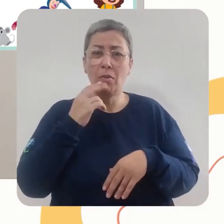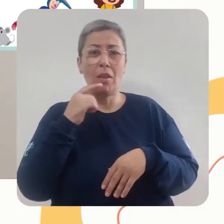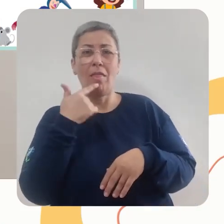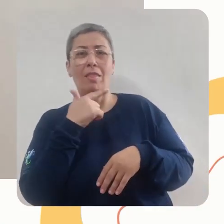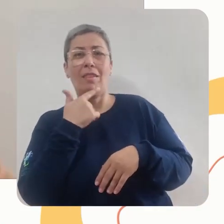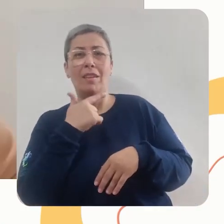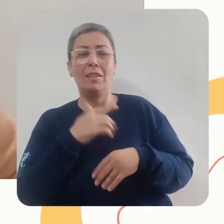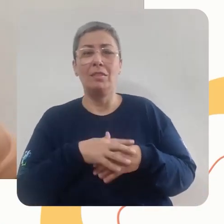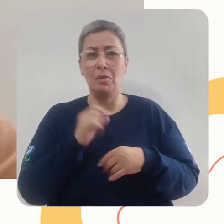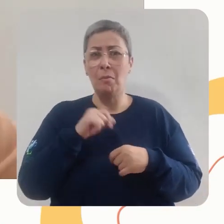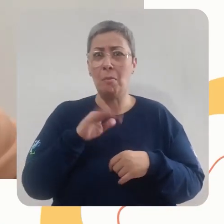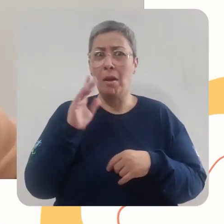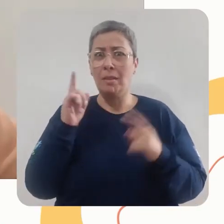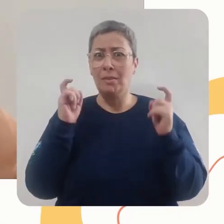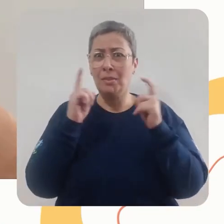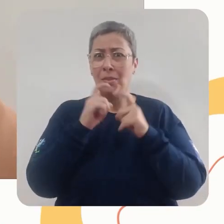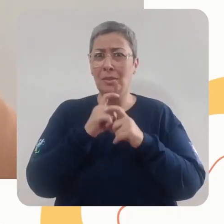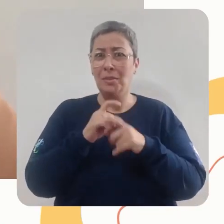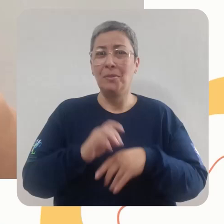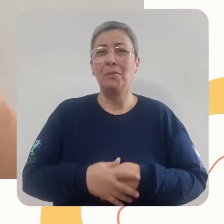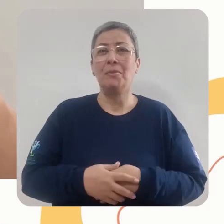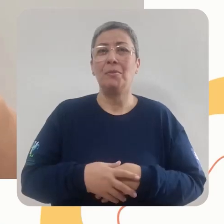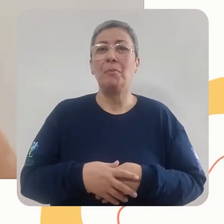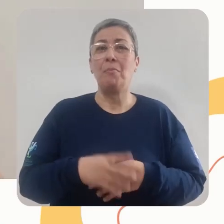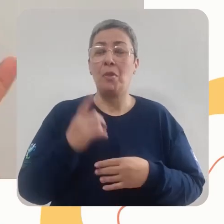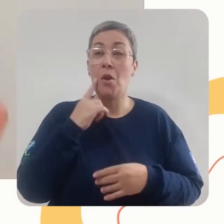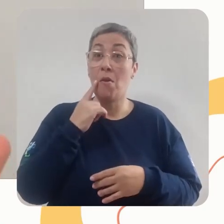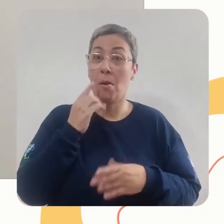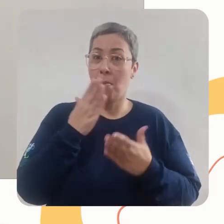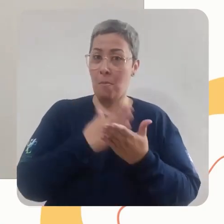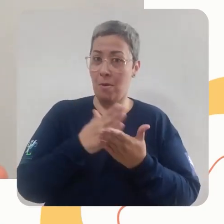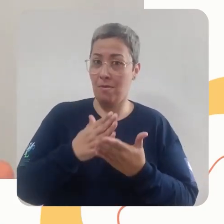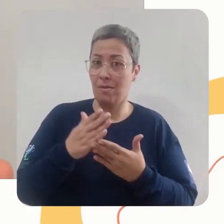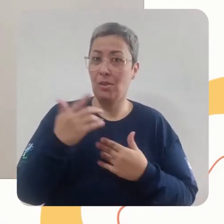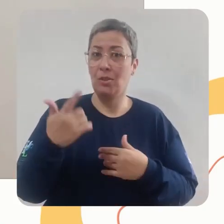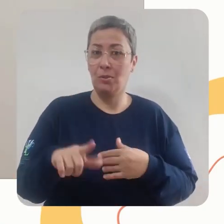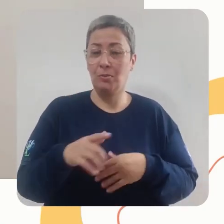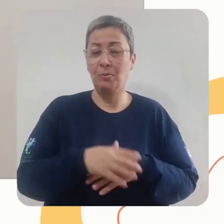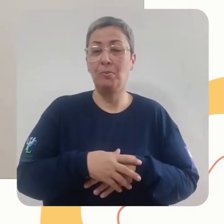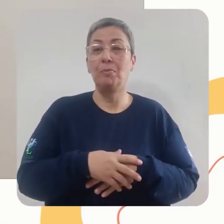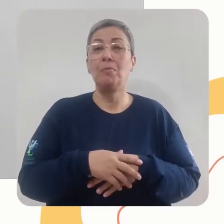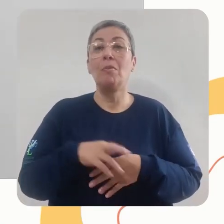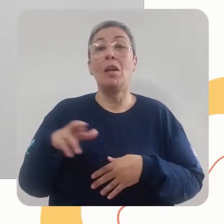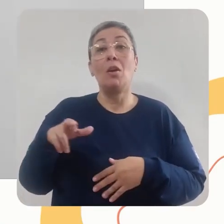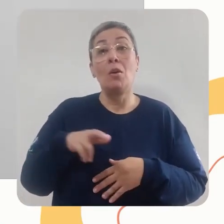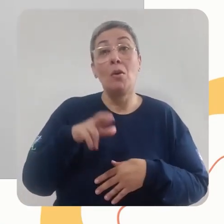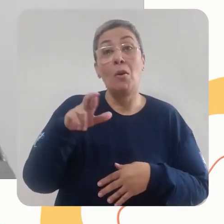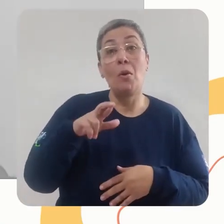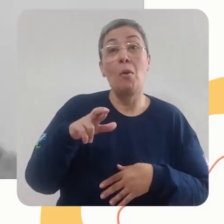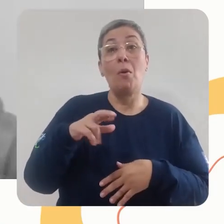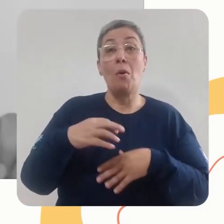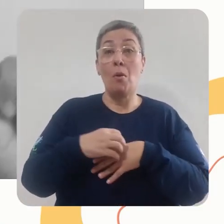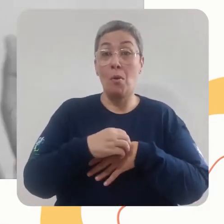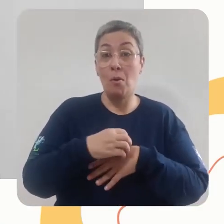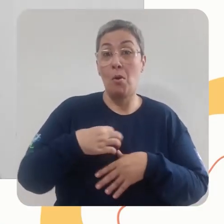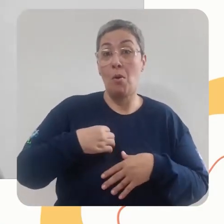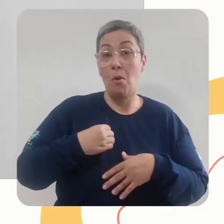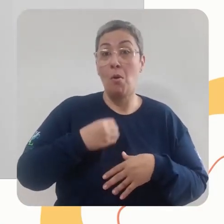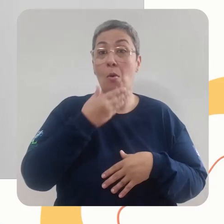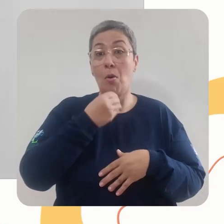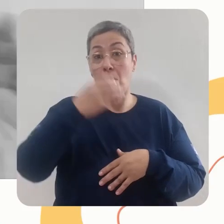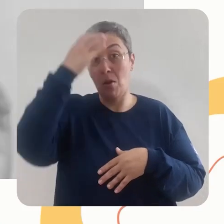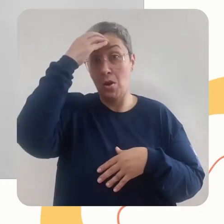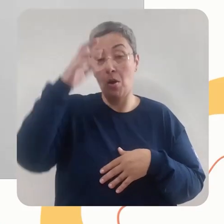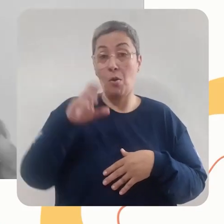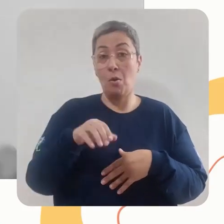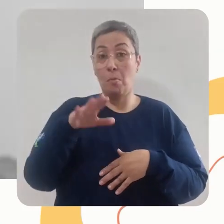ria. Ficou muito difícil? Então vamos por partes de novo. O rato roeu a roupa do rei de